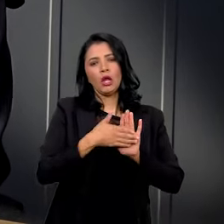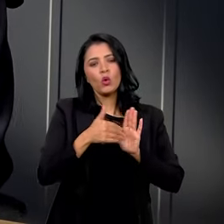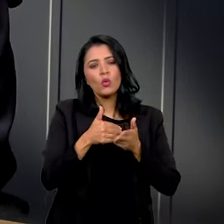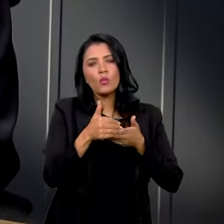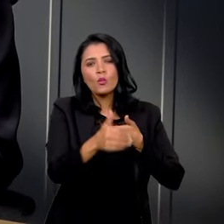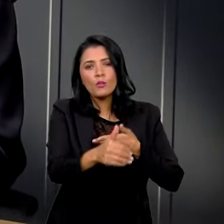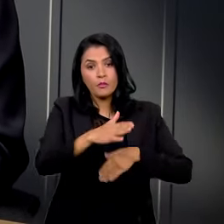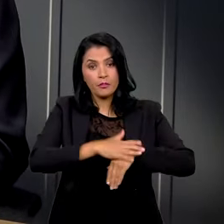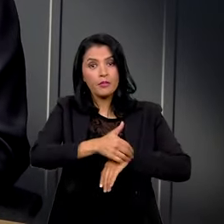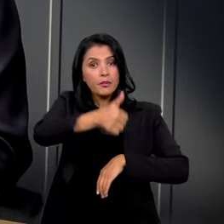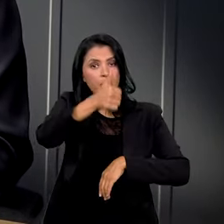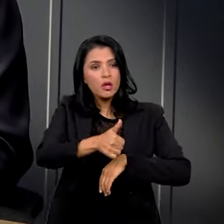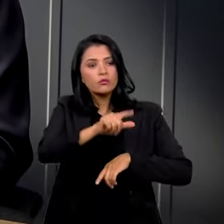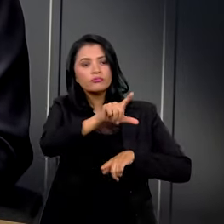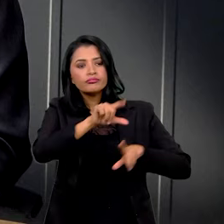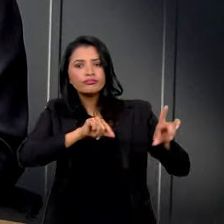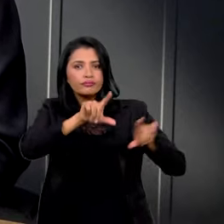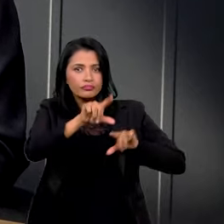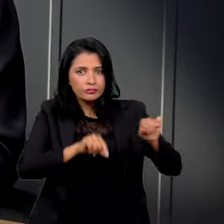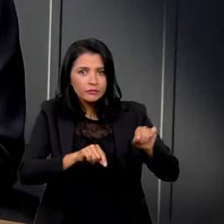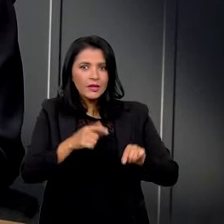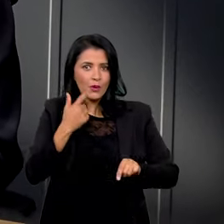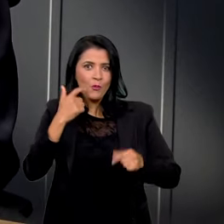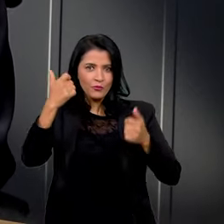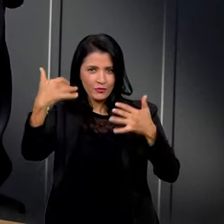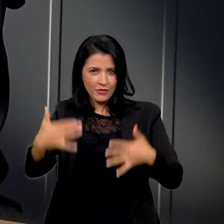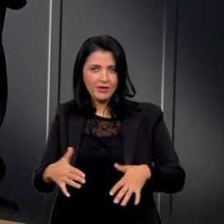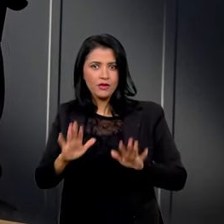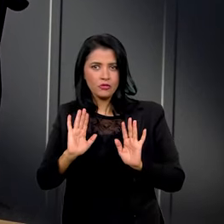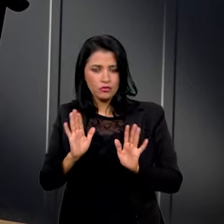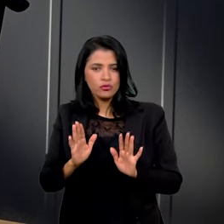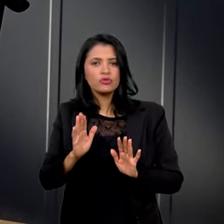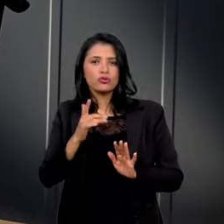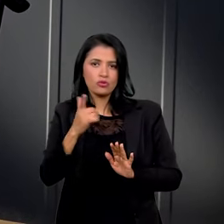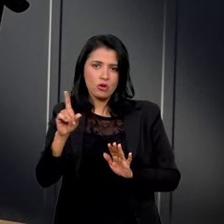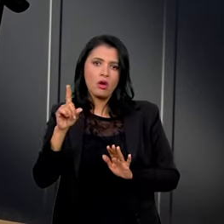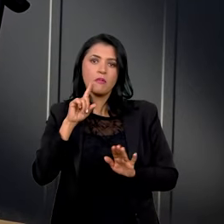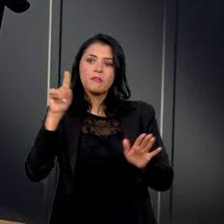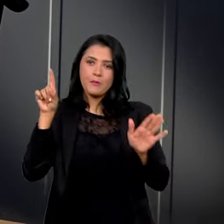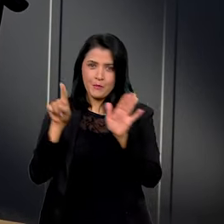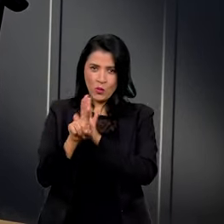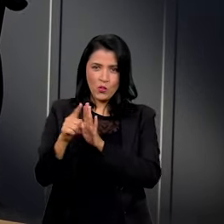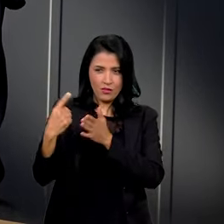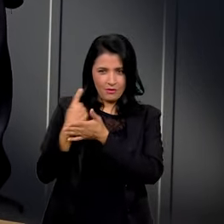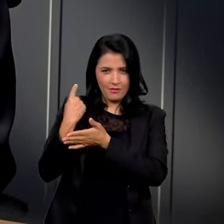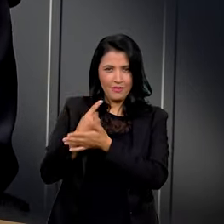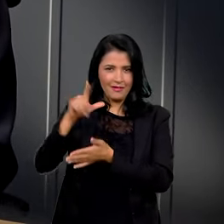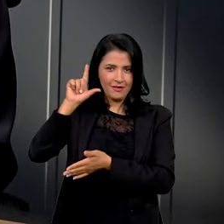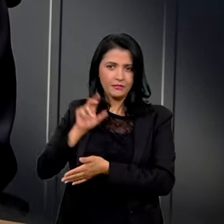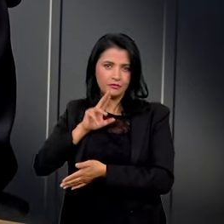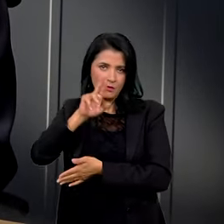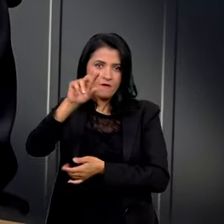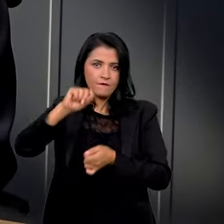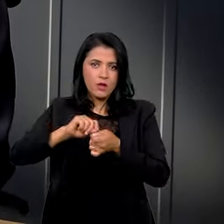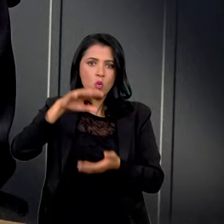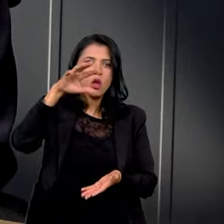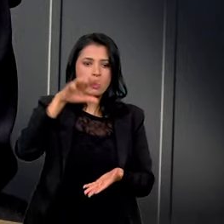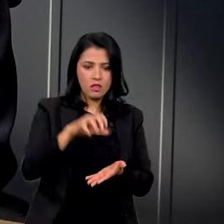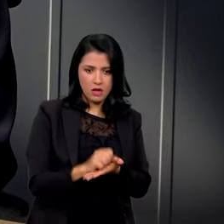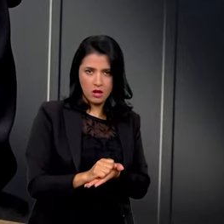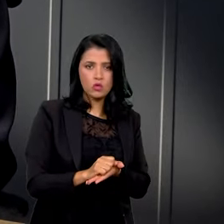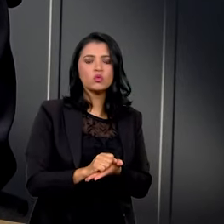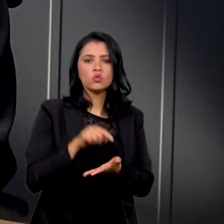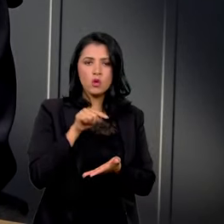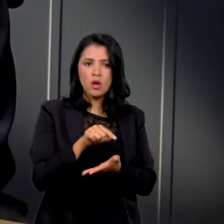vai desde um primeiro momento que é uma seleção então como eu disse em alguma das nossas perguntas anteriores né assim é feito um